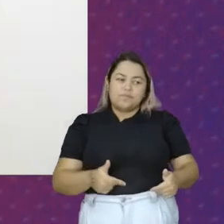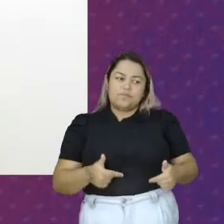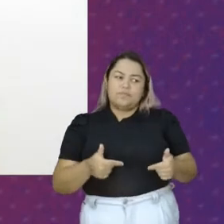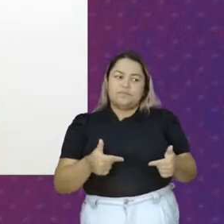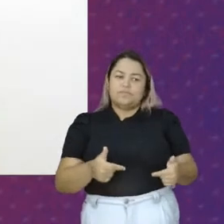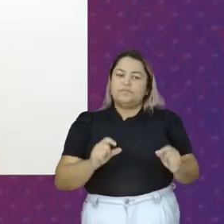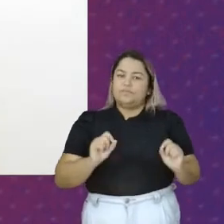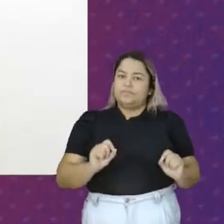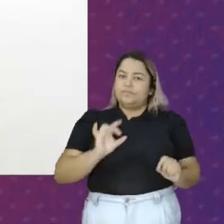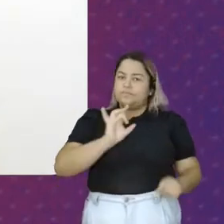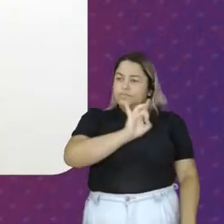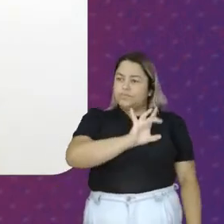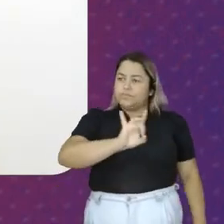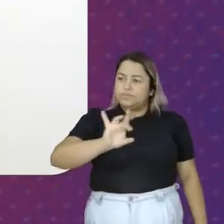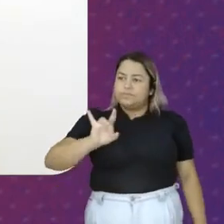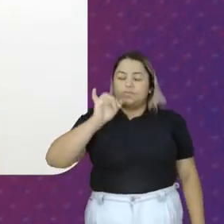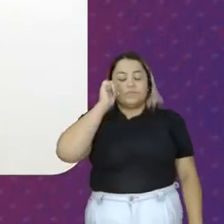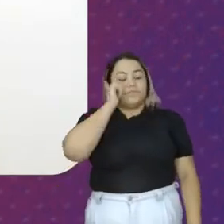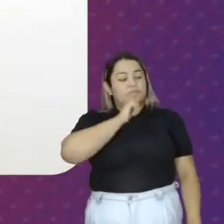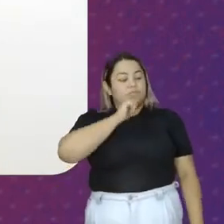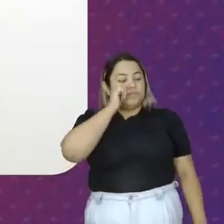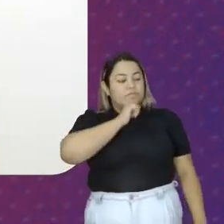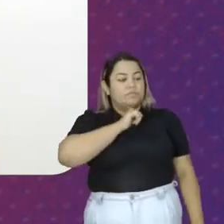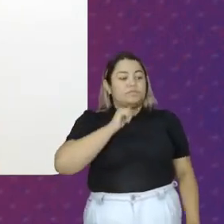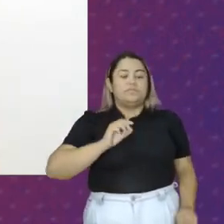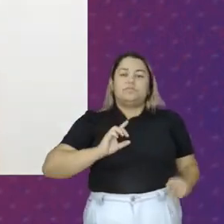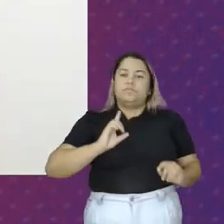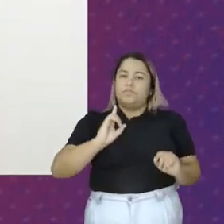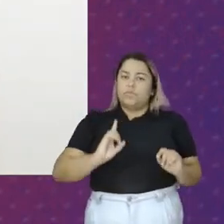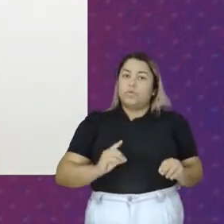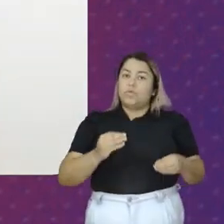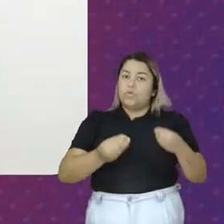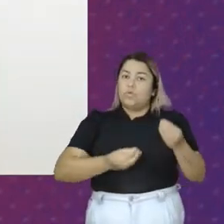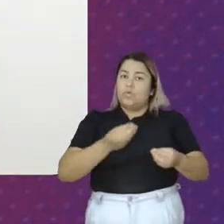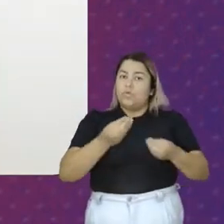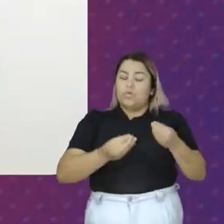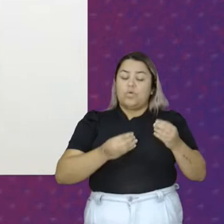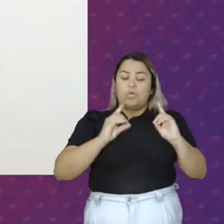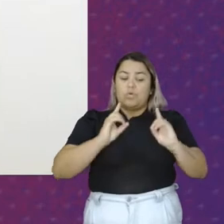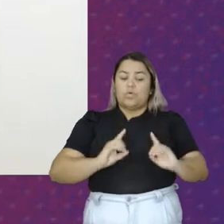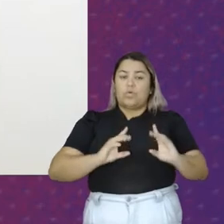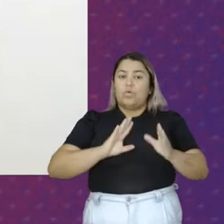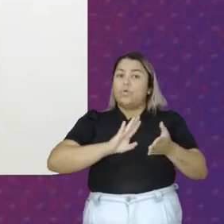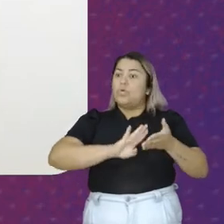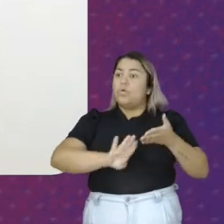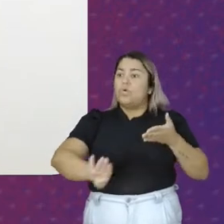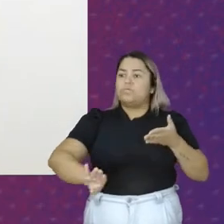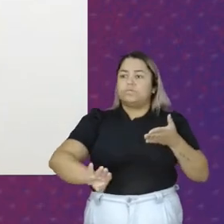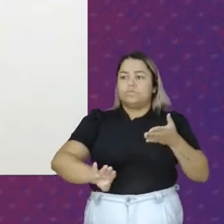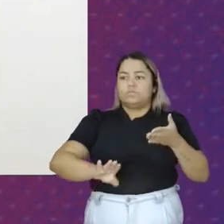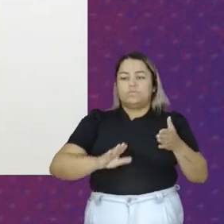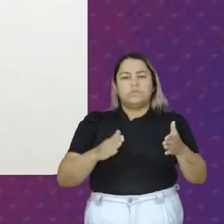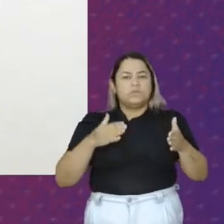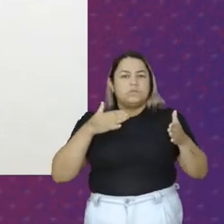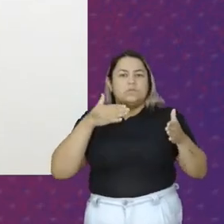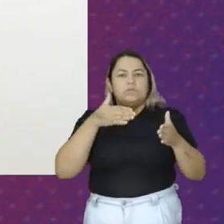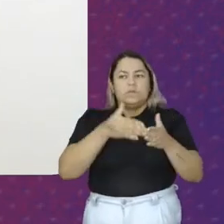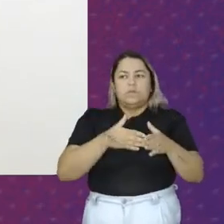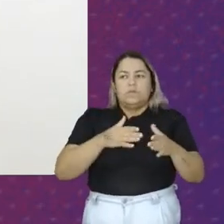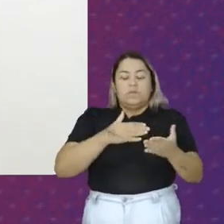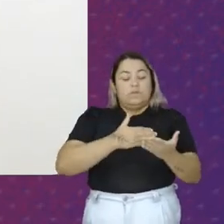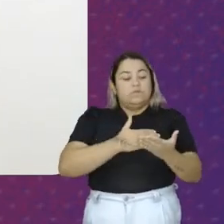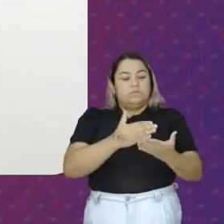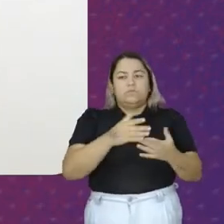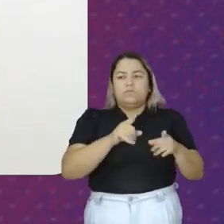enfrentadas por cada mulher com deficiência e como eliminar essas barreiras. Então, esse é o início